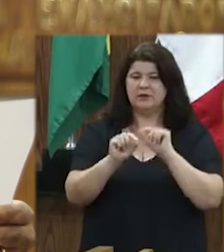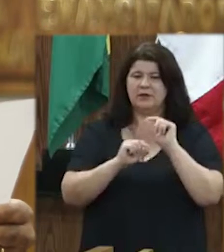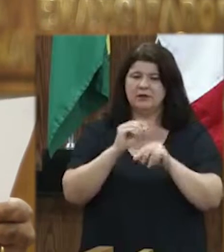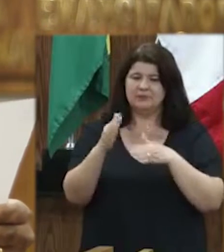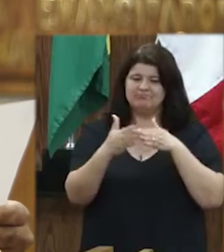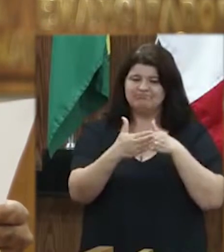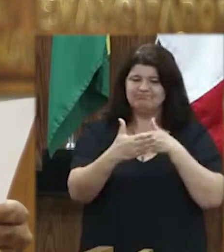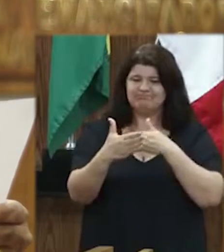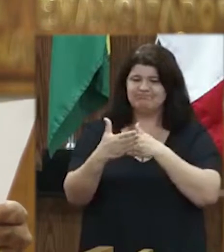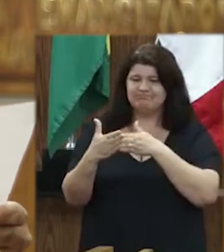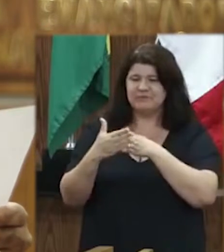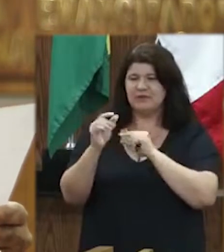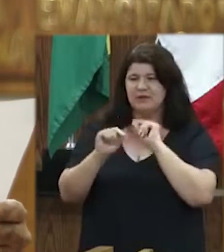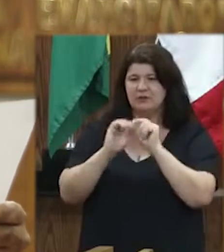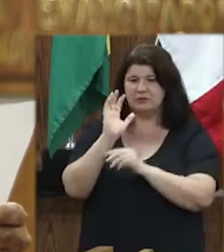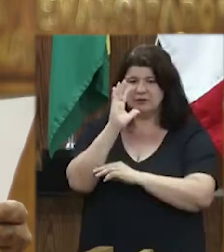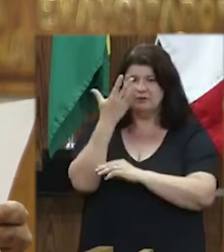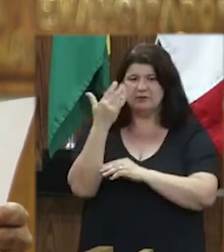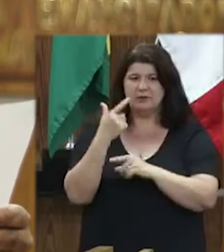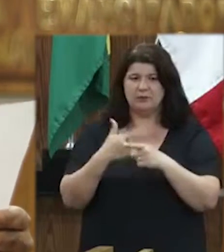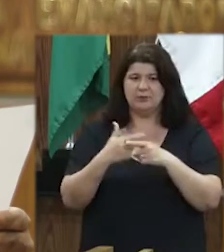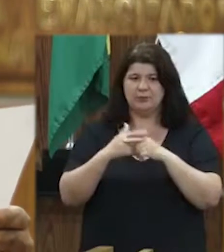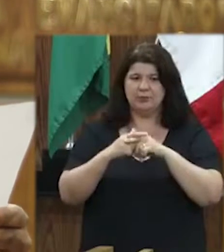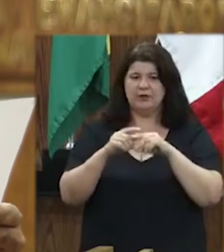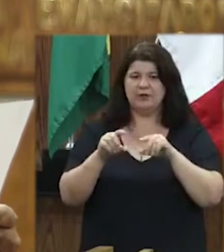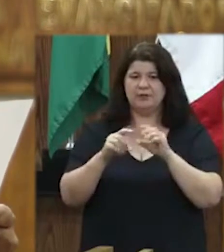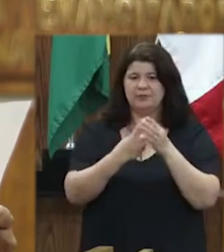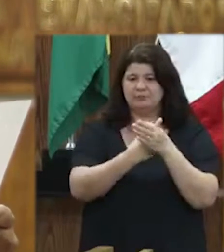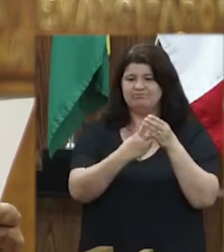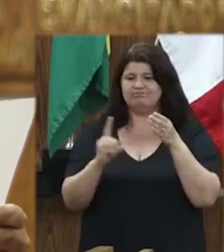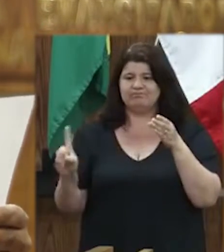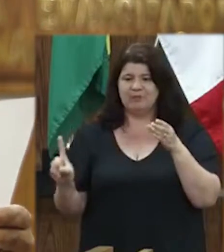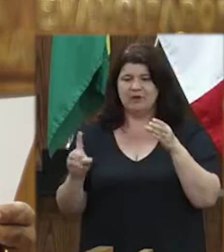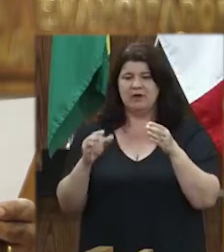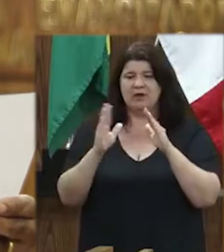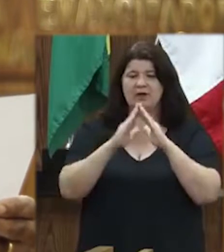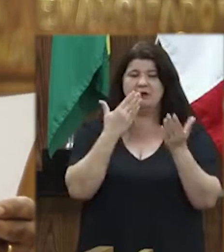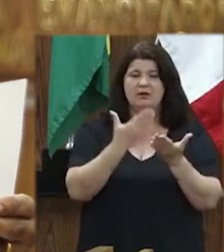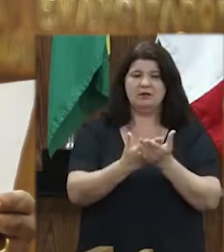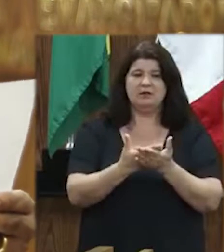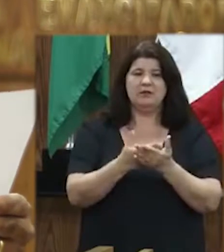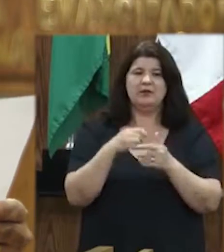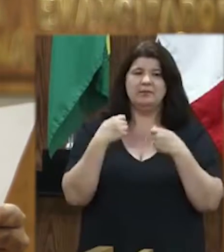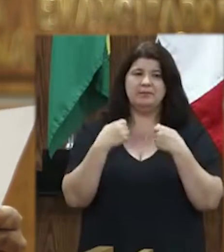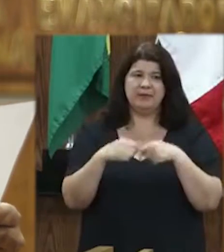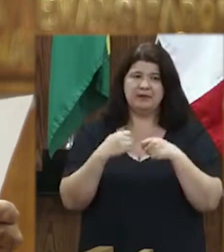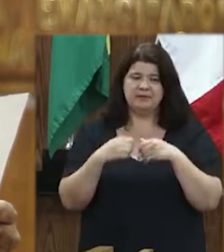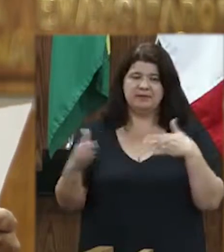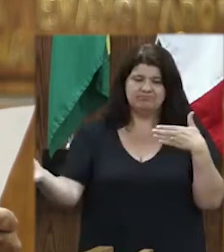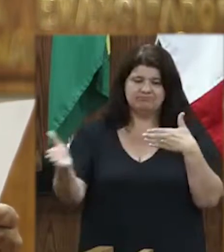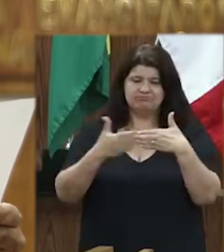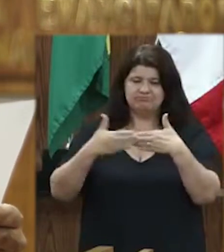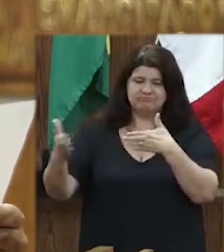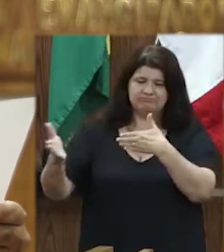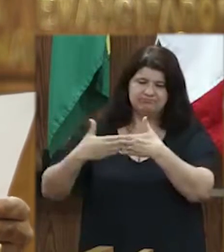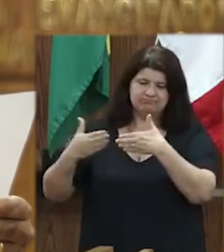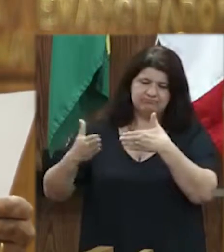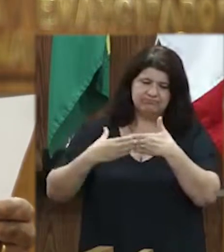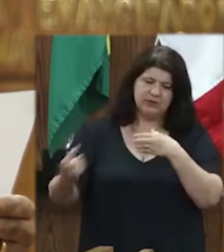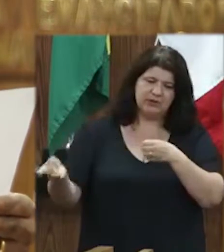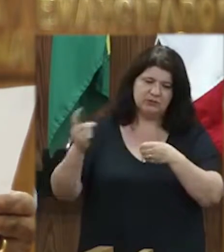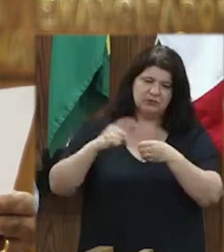limitações impostas pelas medidas de distanciamento social, as escolas estiveram com as atividades suspensas, retornando às